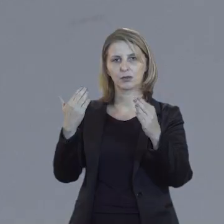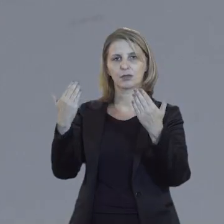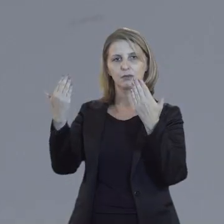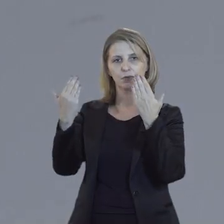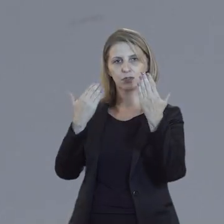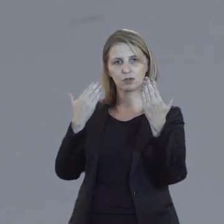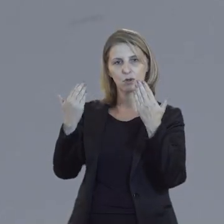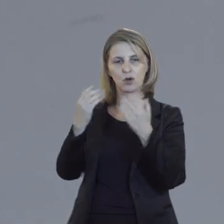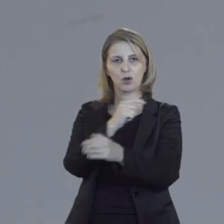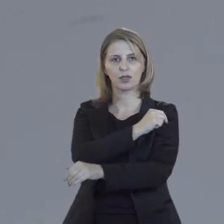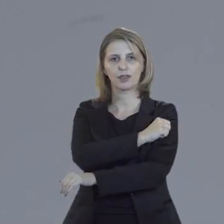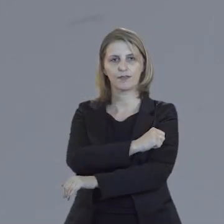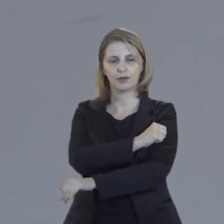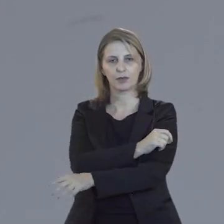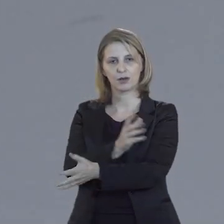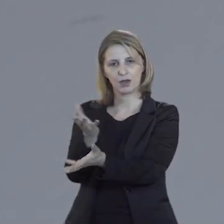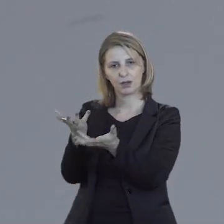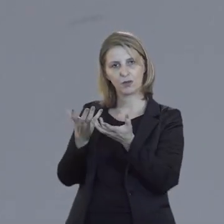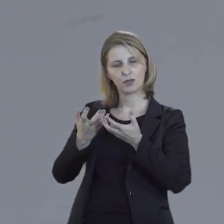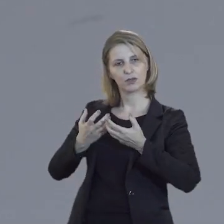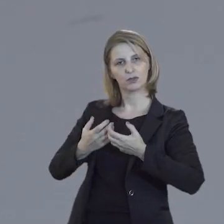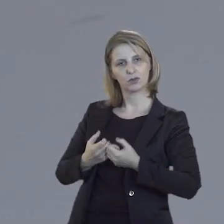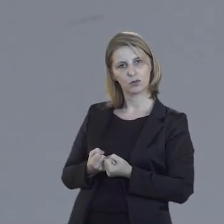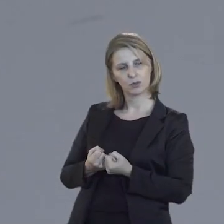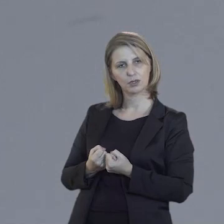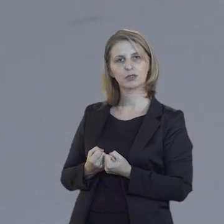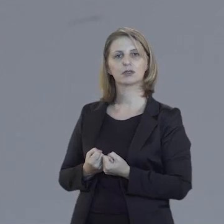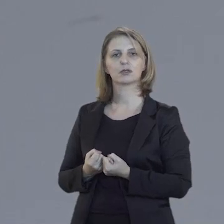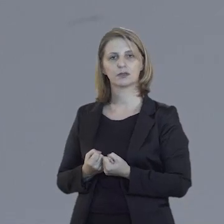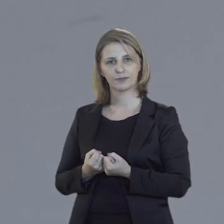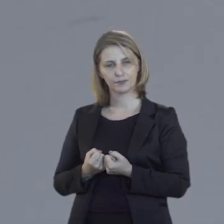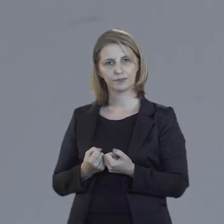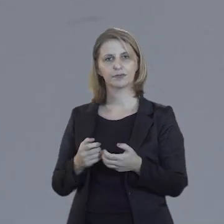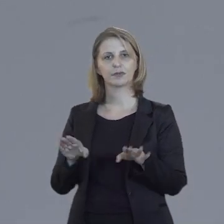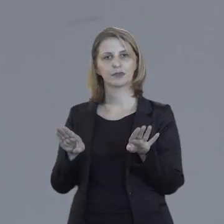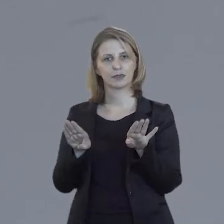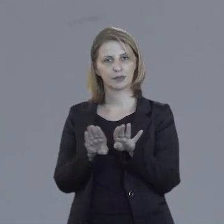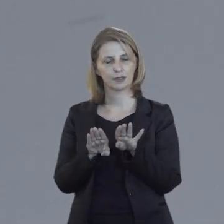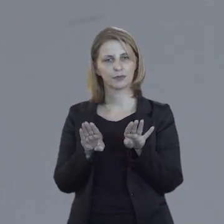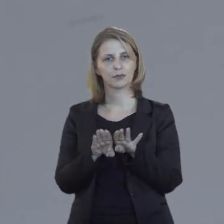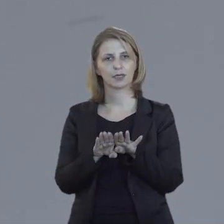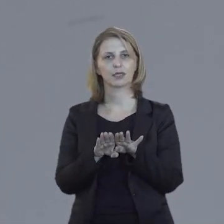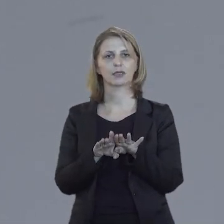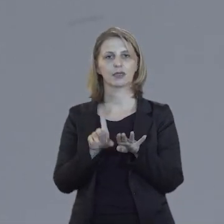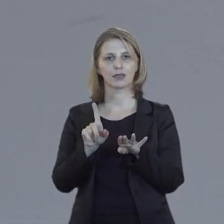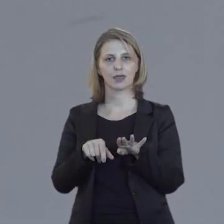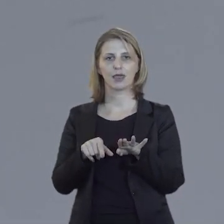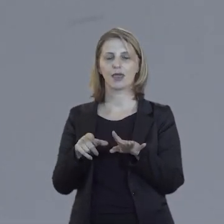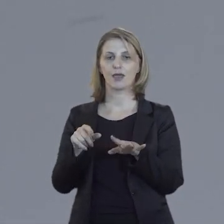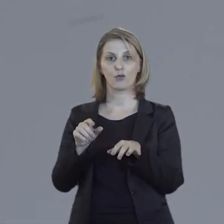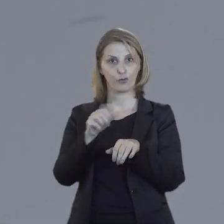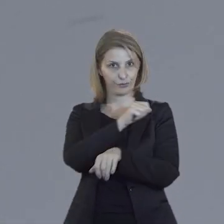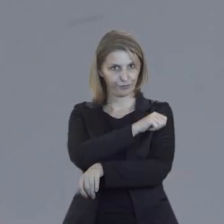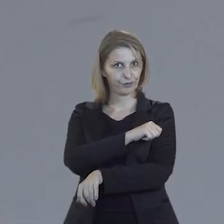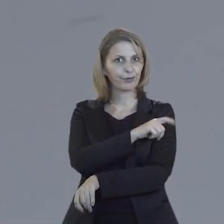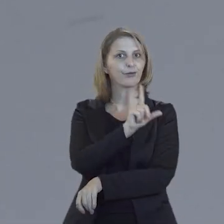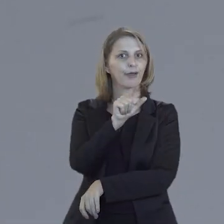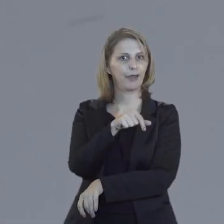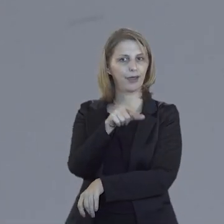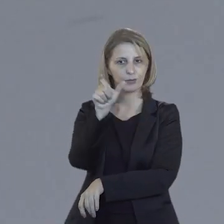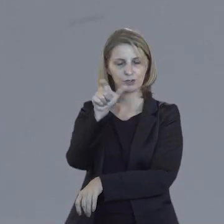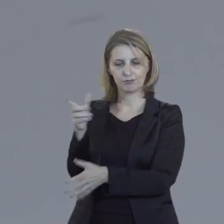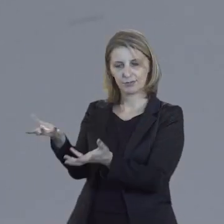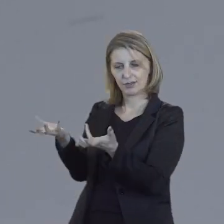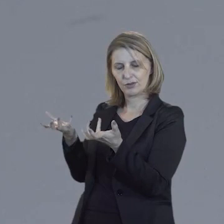terapeutas, de psicólogos, de enfermeiros acolhedores, porque o enfermeiro mil tarefas, né, ele também não deixa de ser